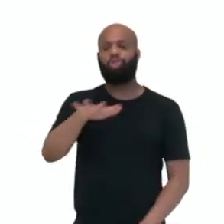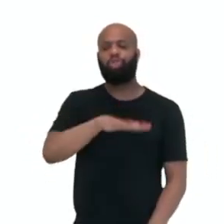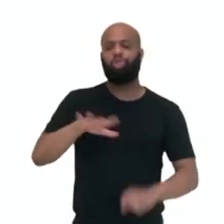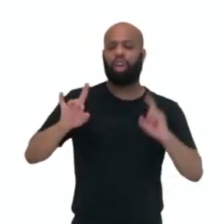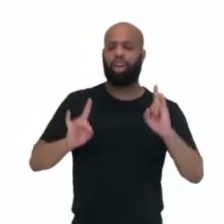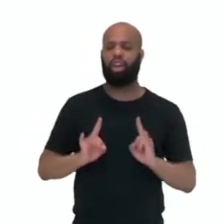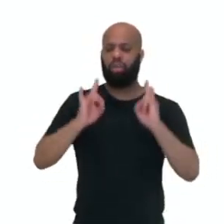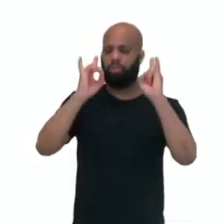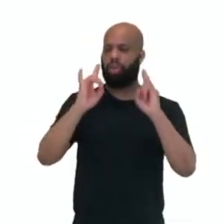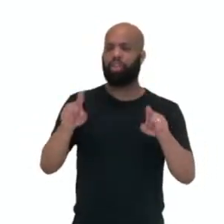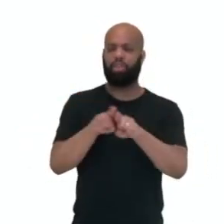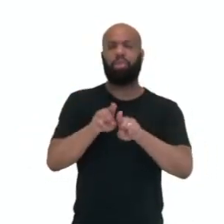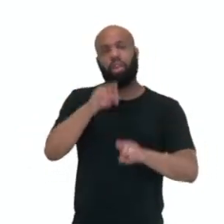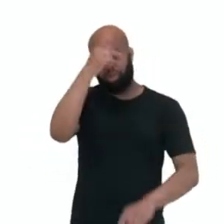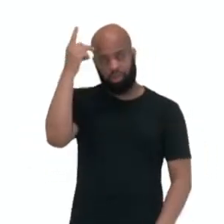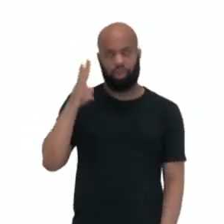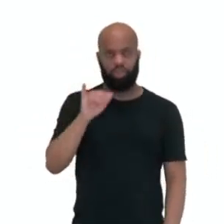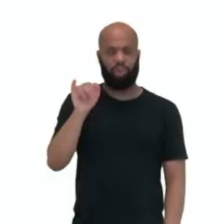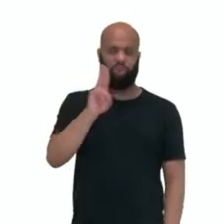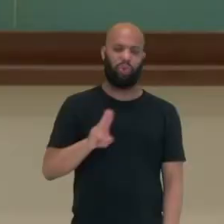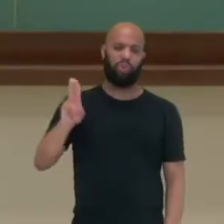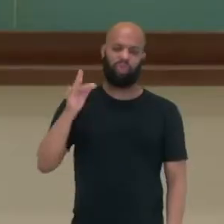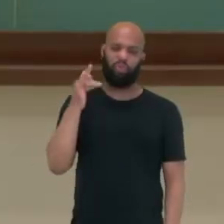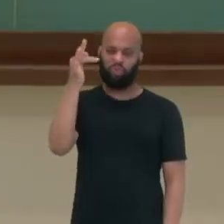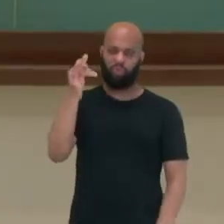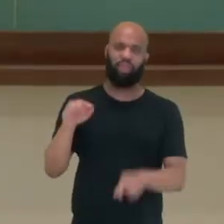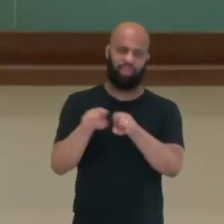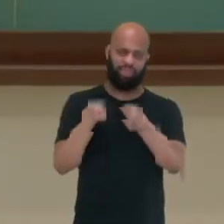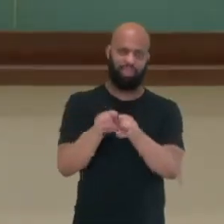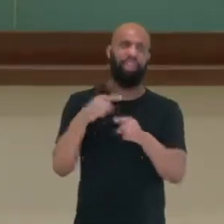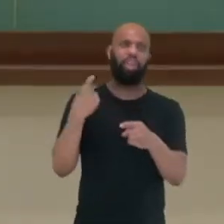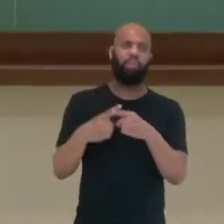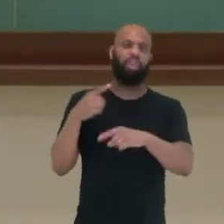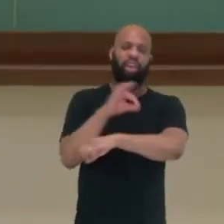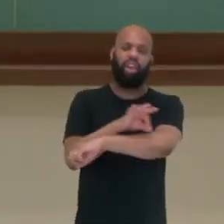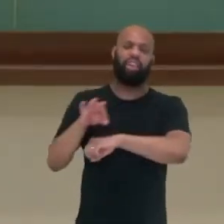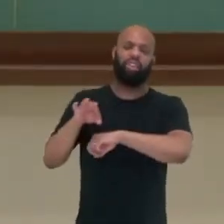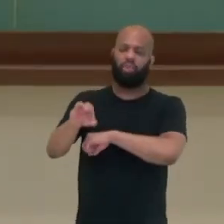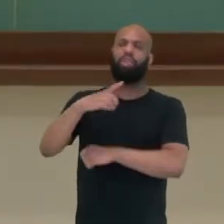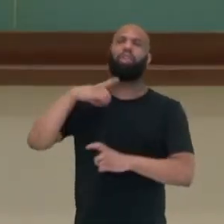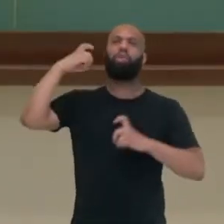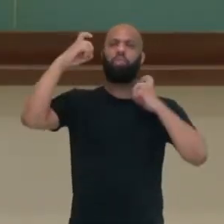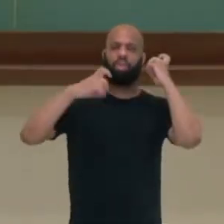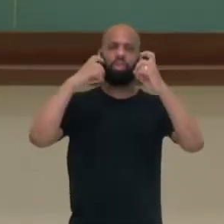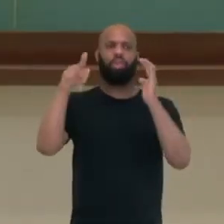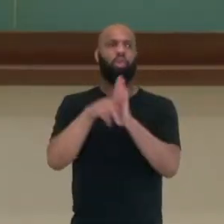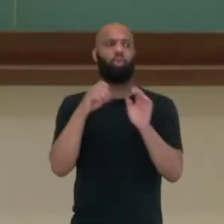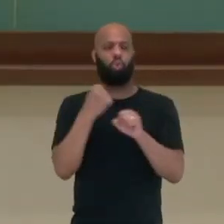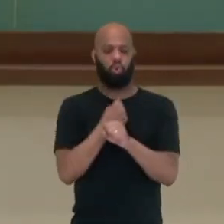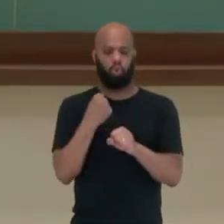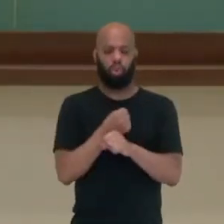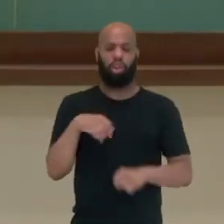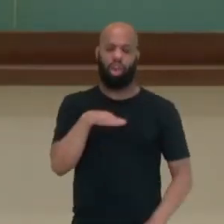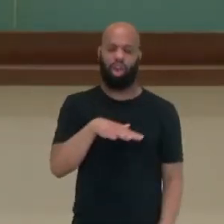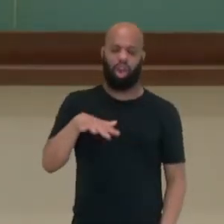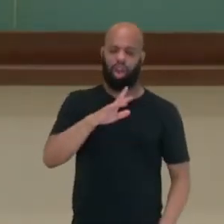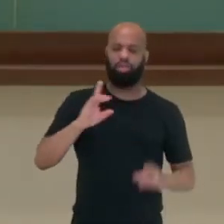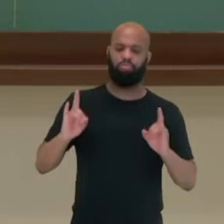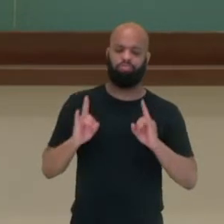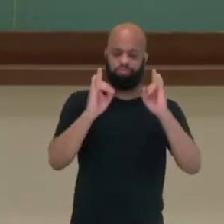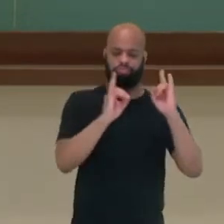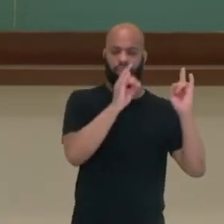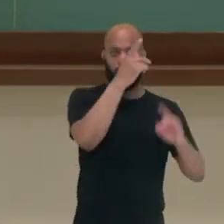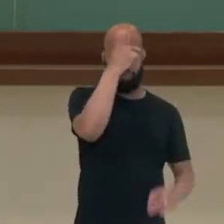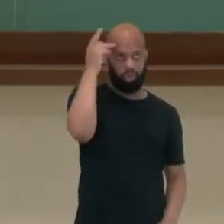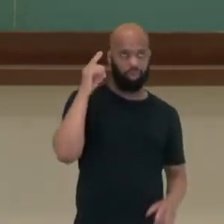que as pessoas utilizarão. Olha que legal! A arquitetura se preocupa com a construção de áreas e edifícios em que as